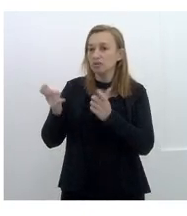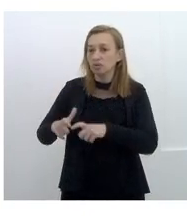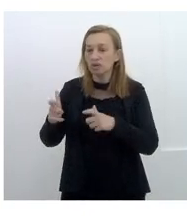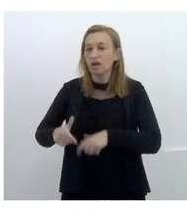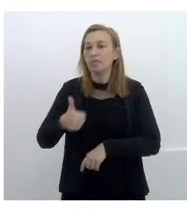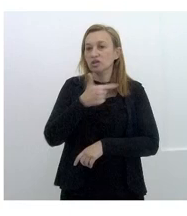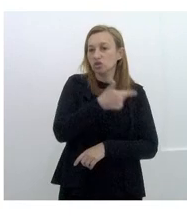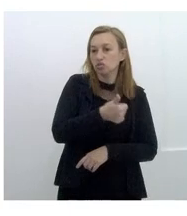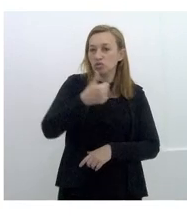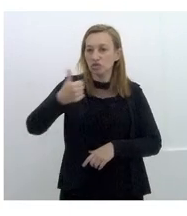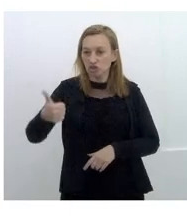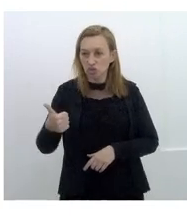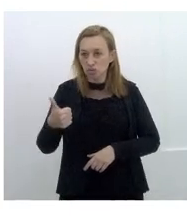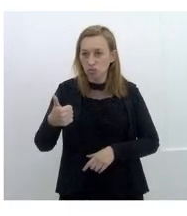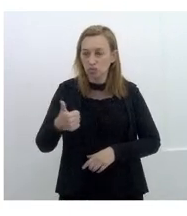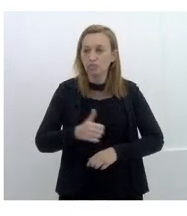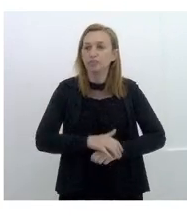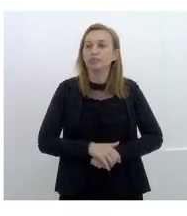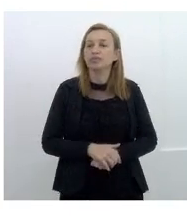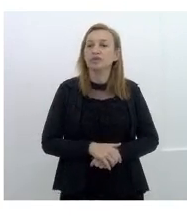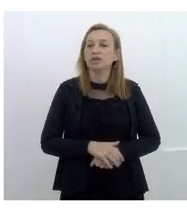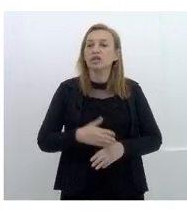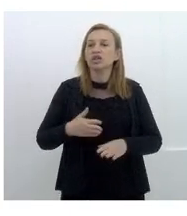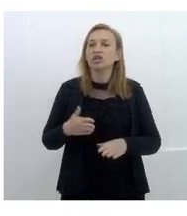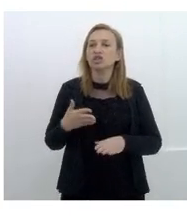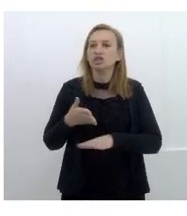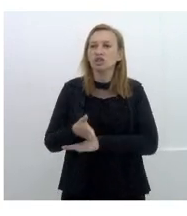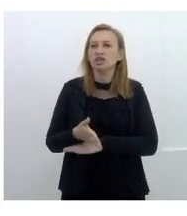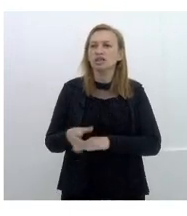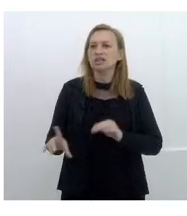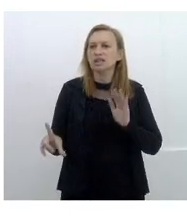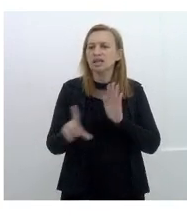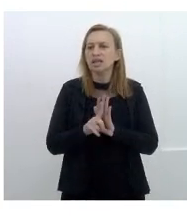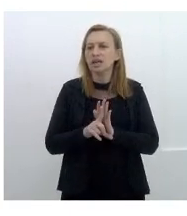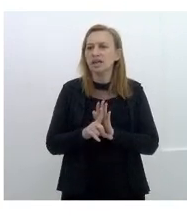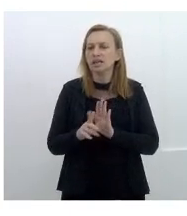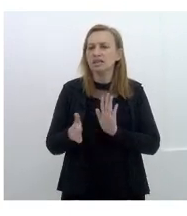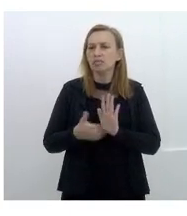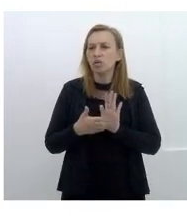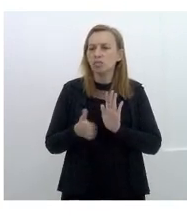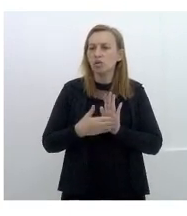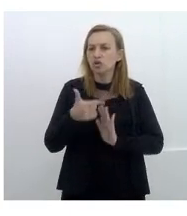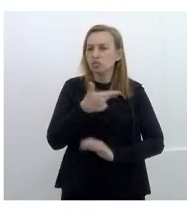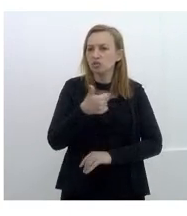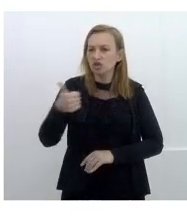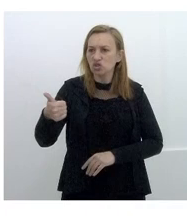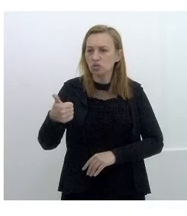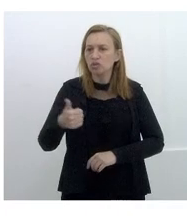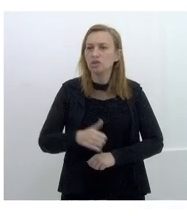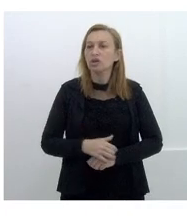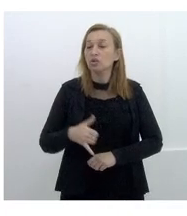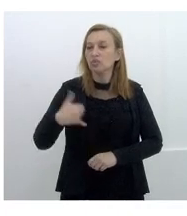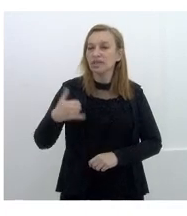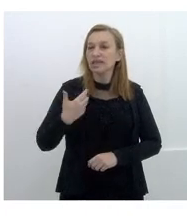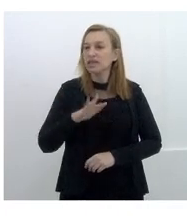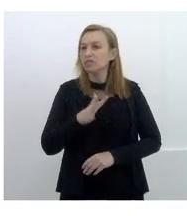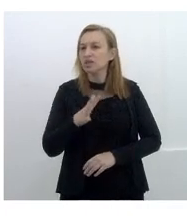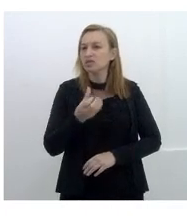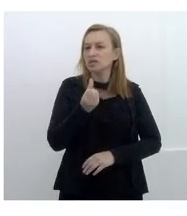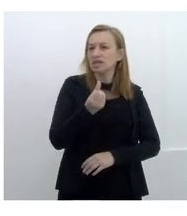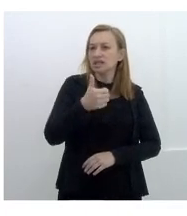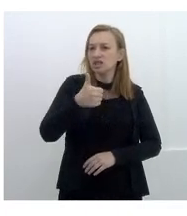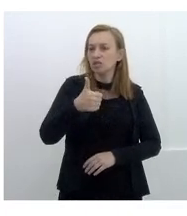de 2021 sendo entrando em vigor né Essa essa proposta em 2021 uma idade mínima